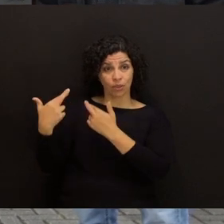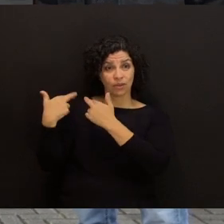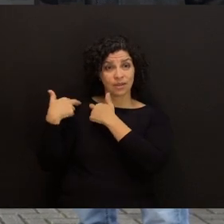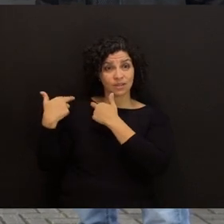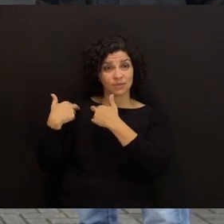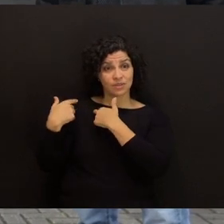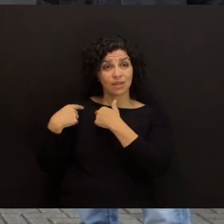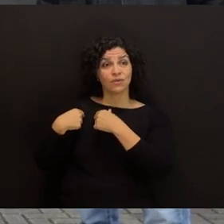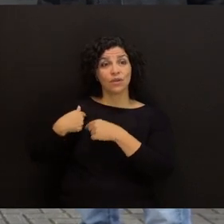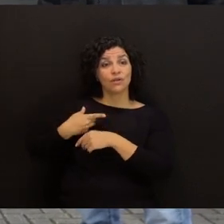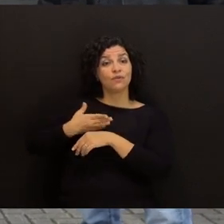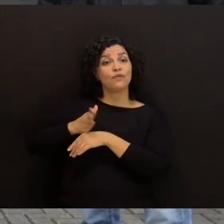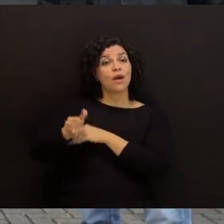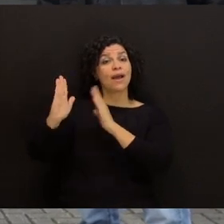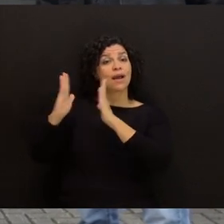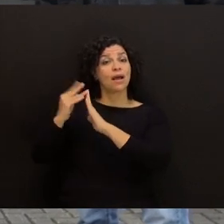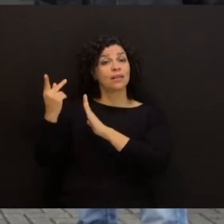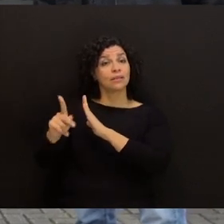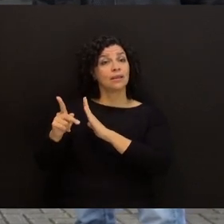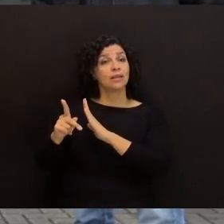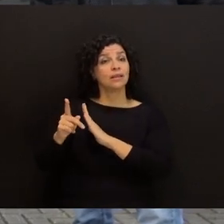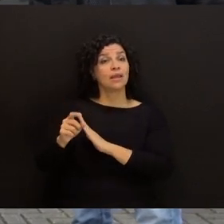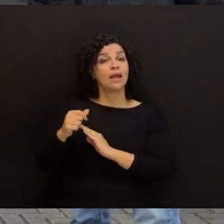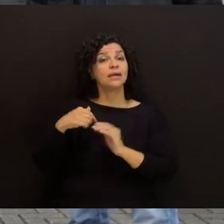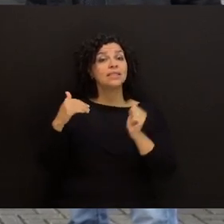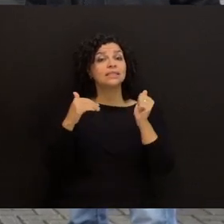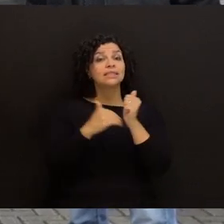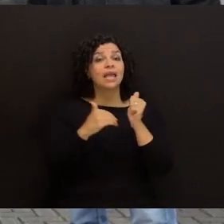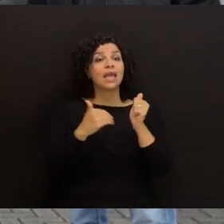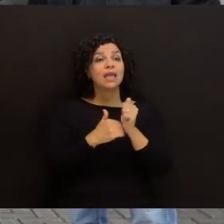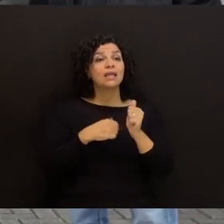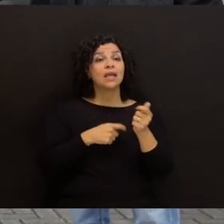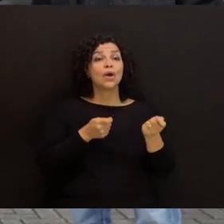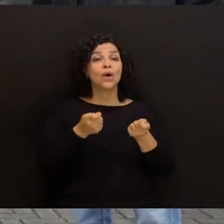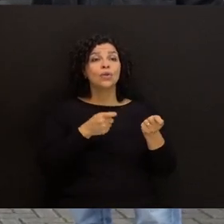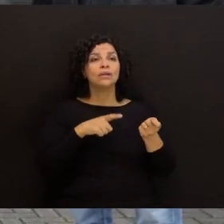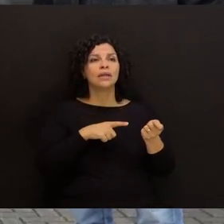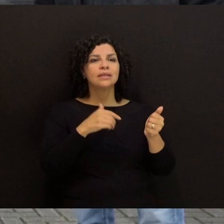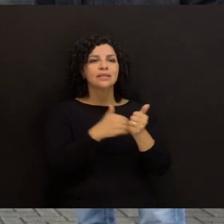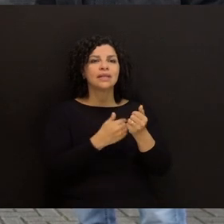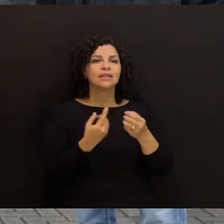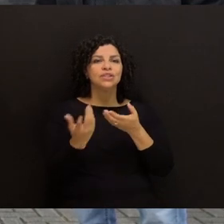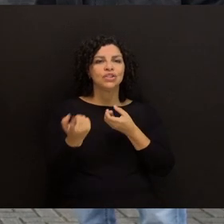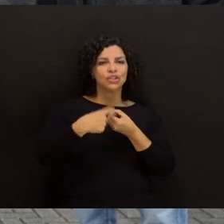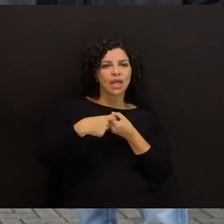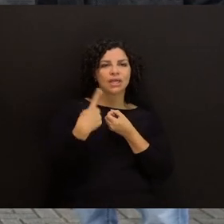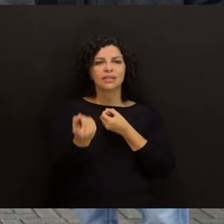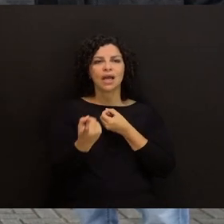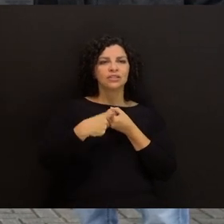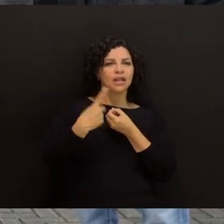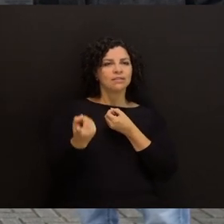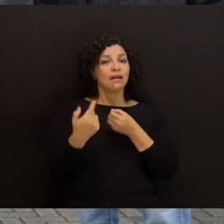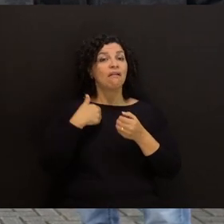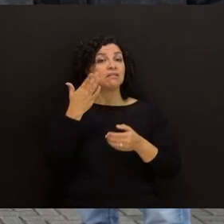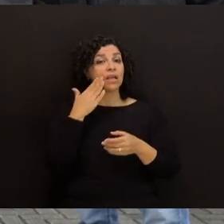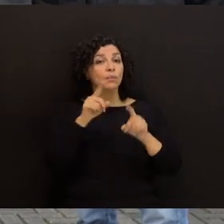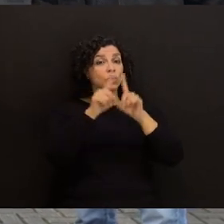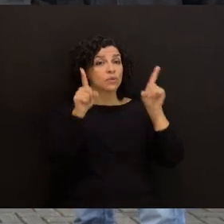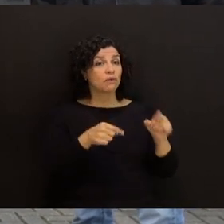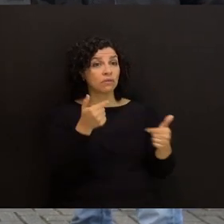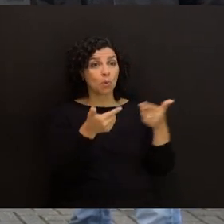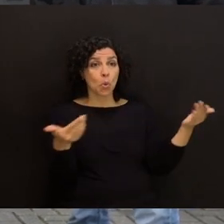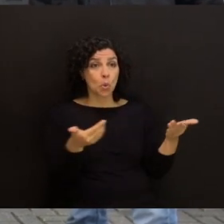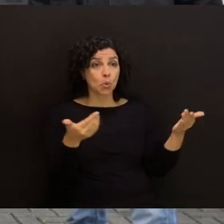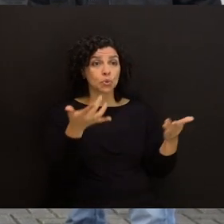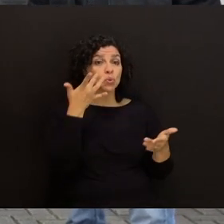a gente foi ontem na residência dele é o que tinha a senha era só ele que controlava ele controlava a entrada ele controlava a saída os funcionários que aqui estão hoje